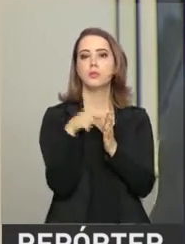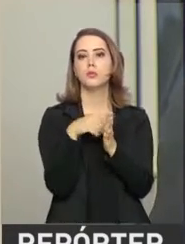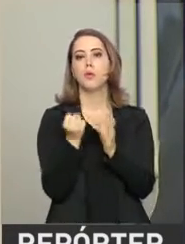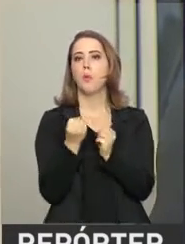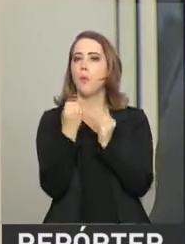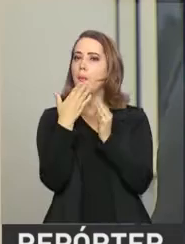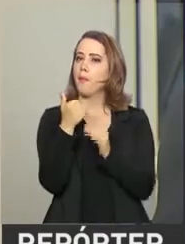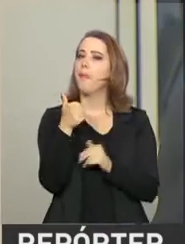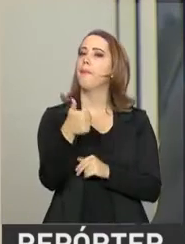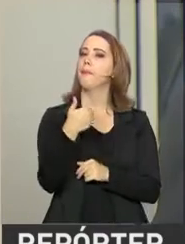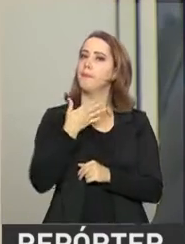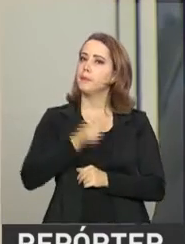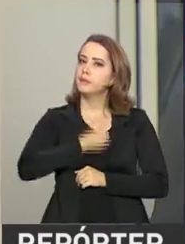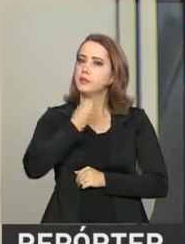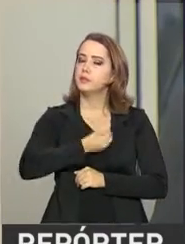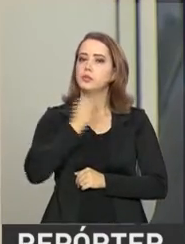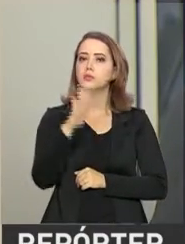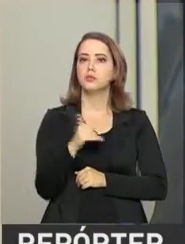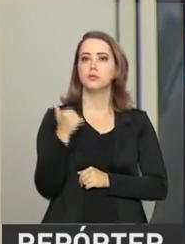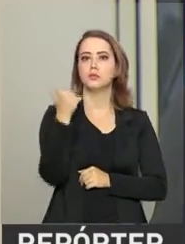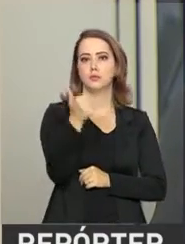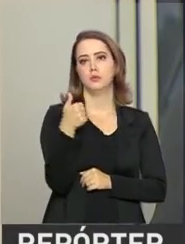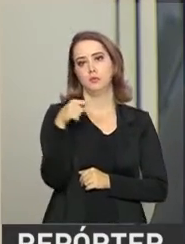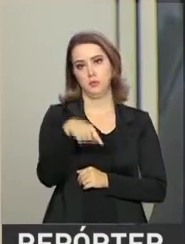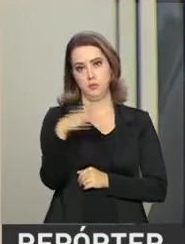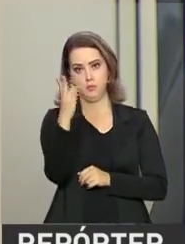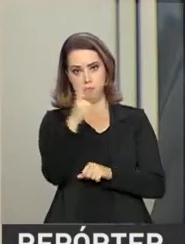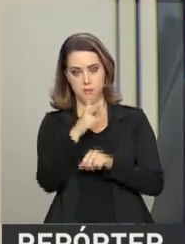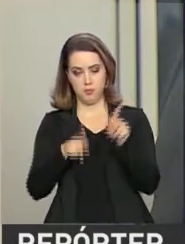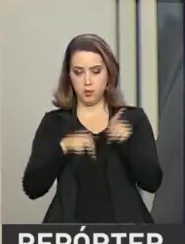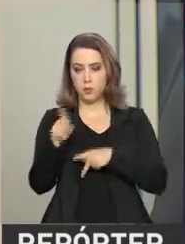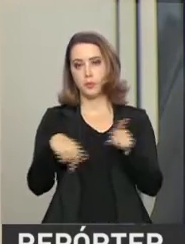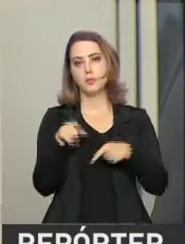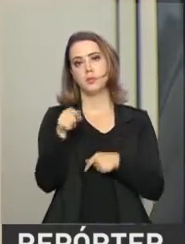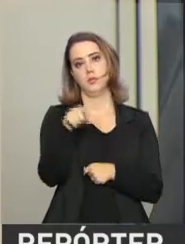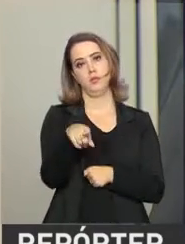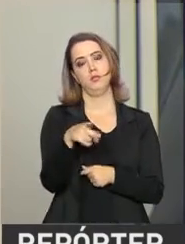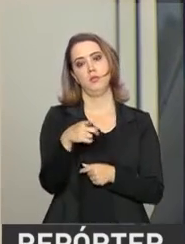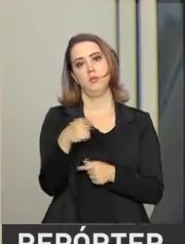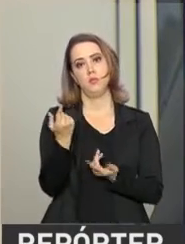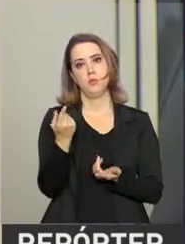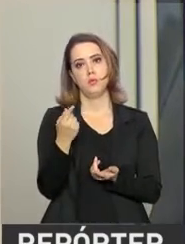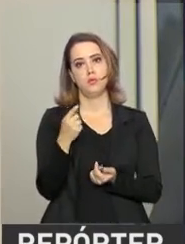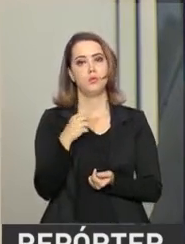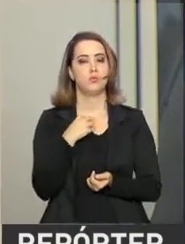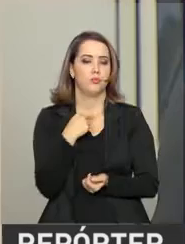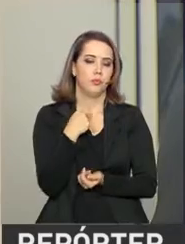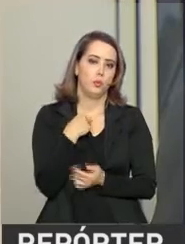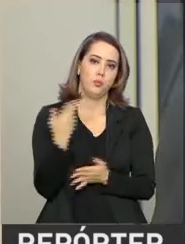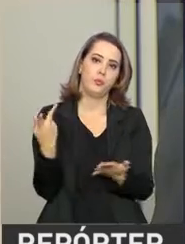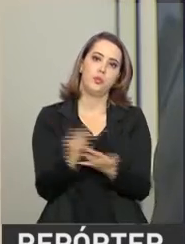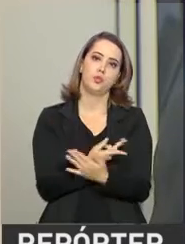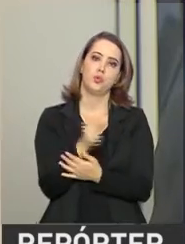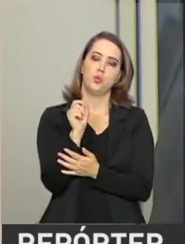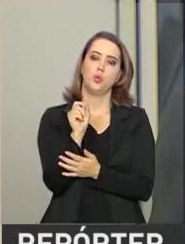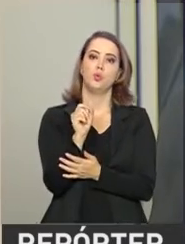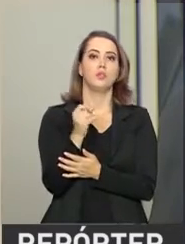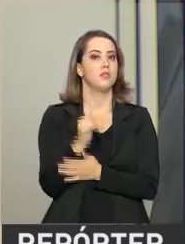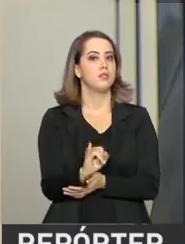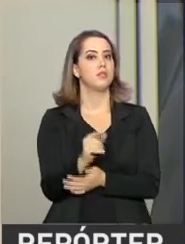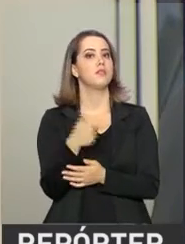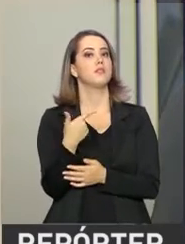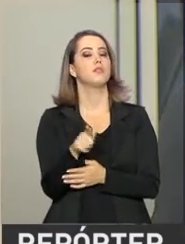é mais elevados para sua população isto não pode ser poderá ser feito sem um aumento significativo